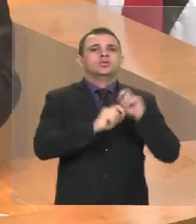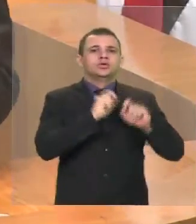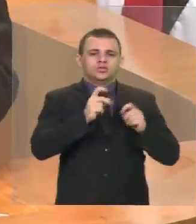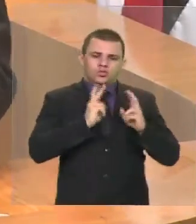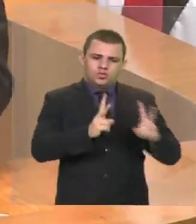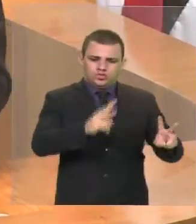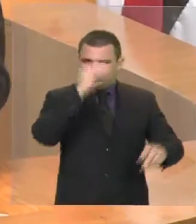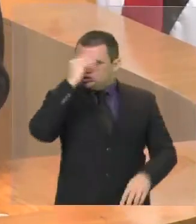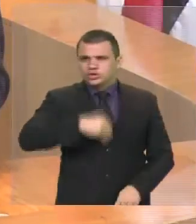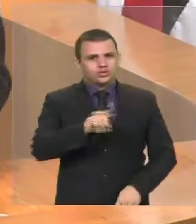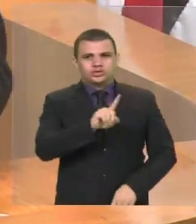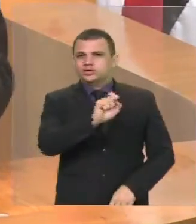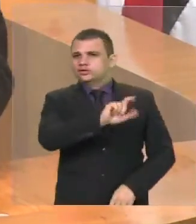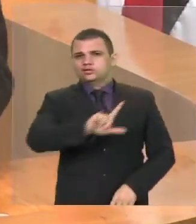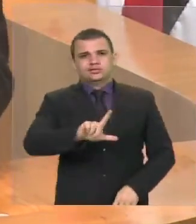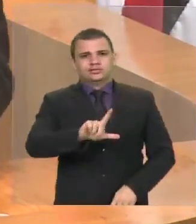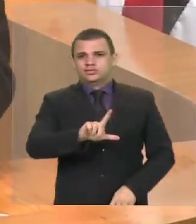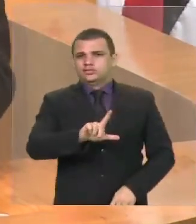Meu Pai amado,